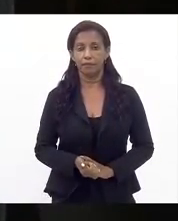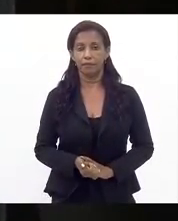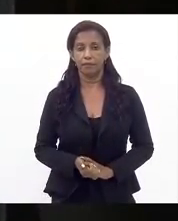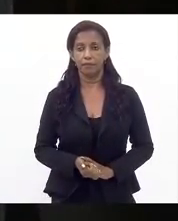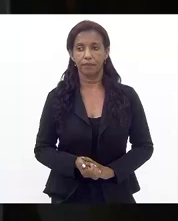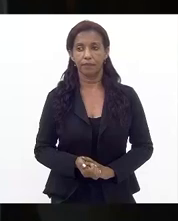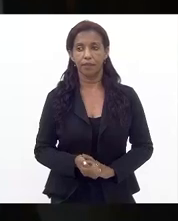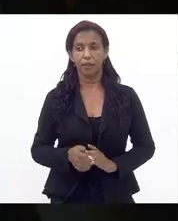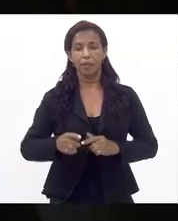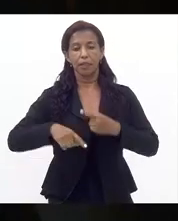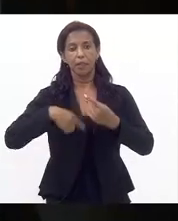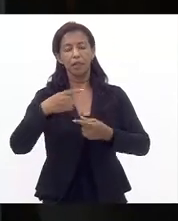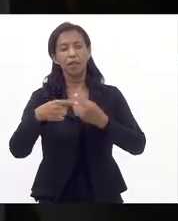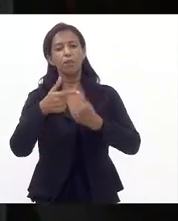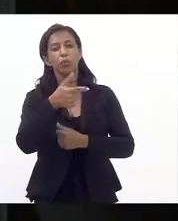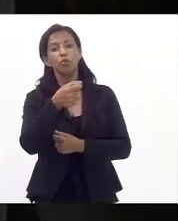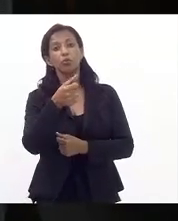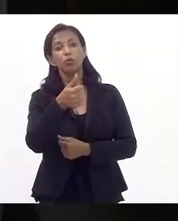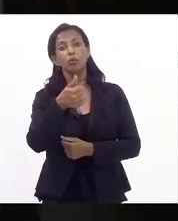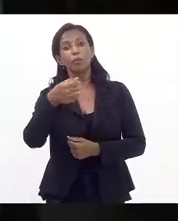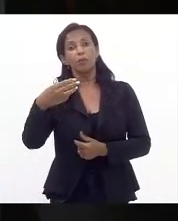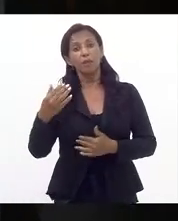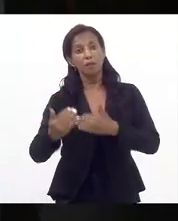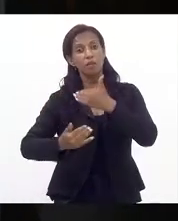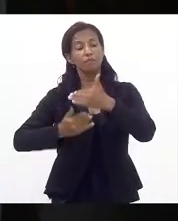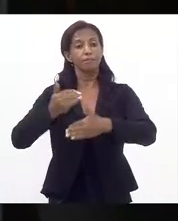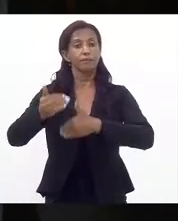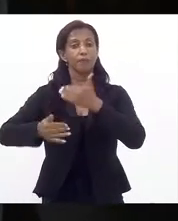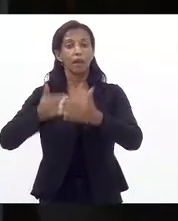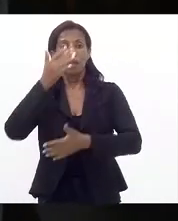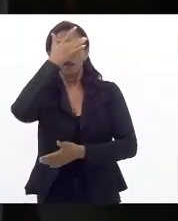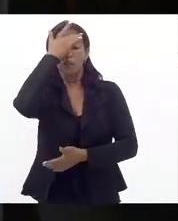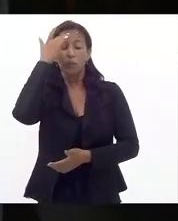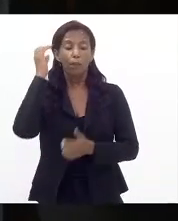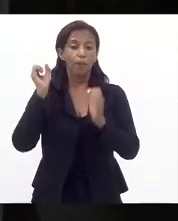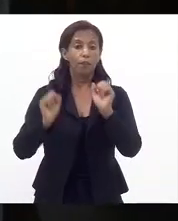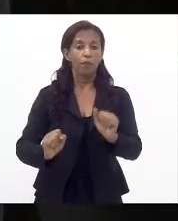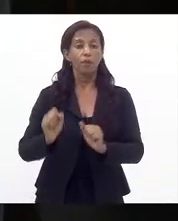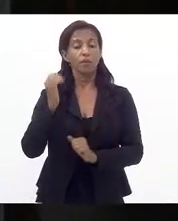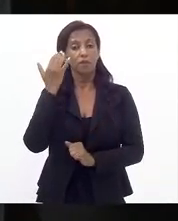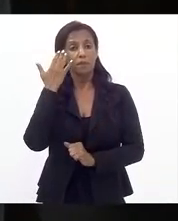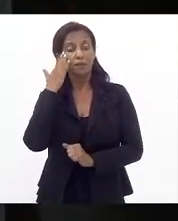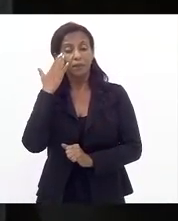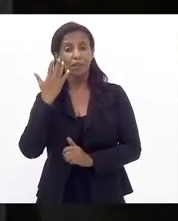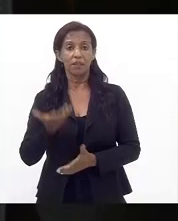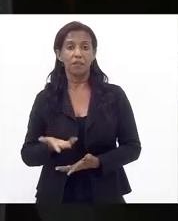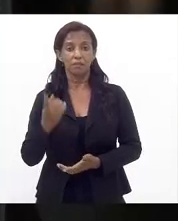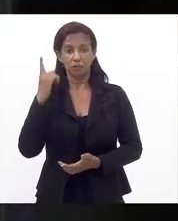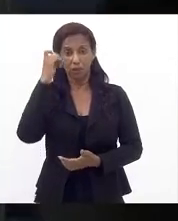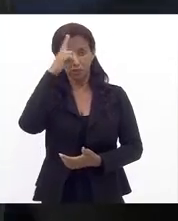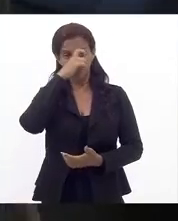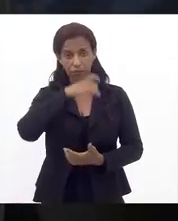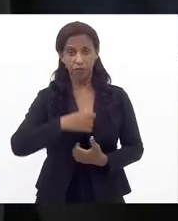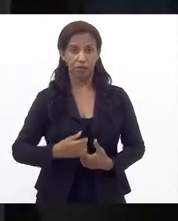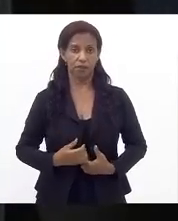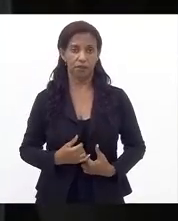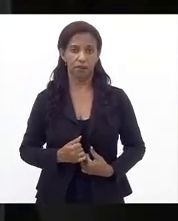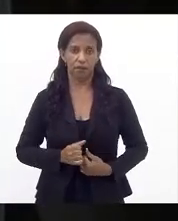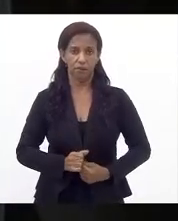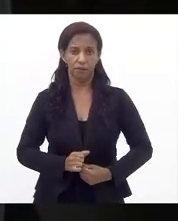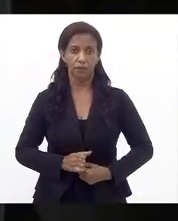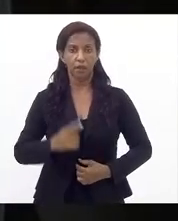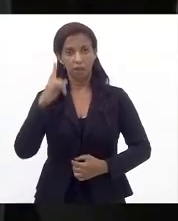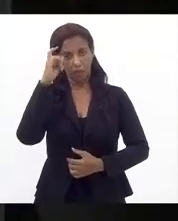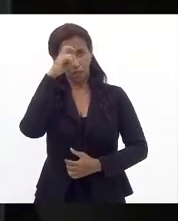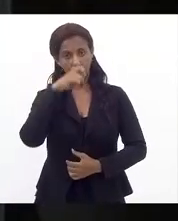e depois eu 2013 porque as pessoas posso entender porque aqui é difícil é